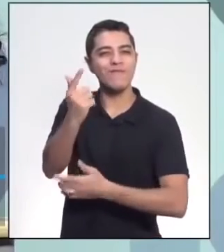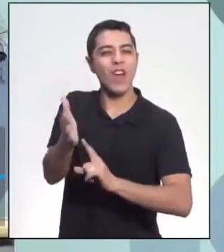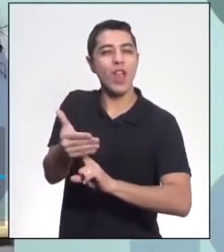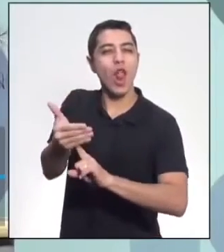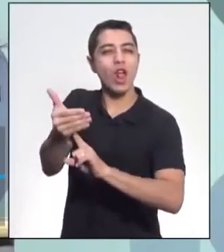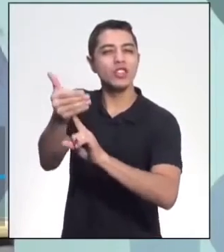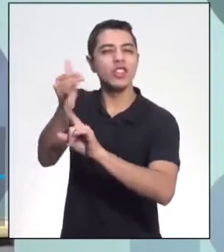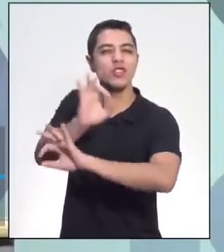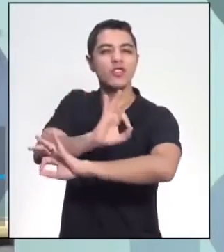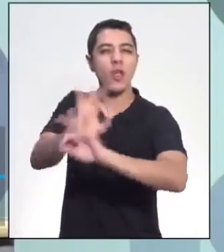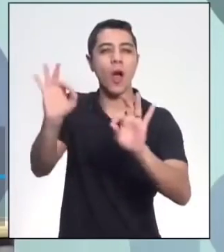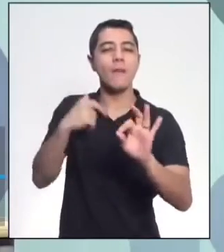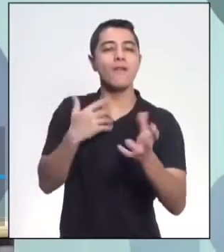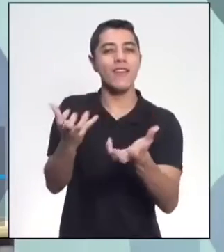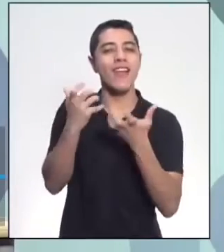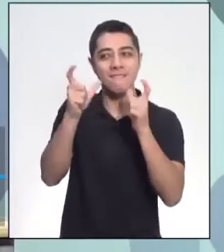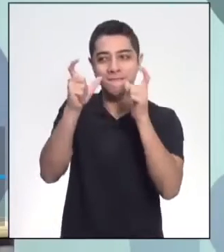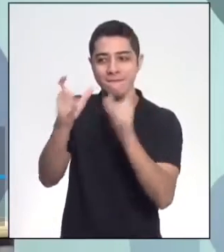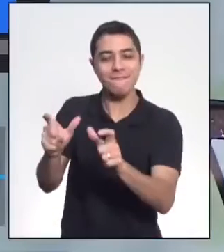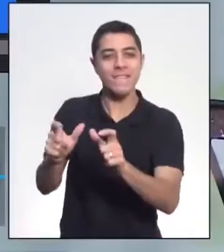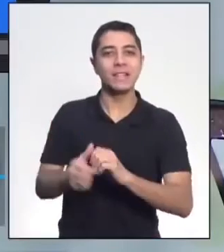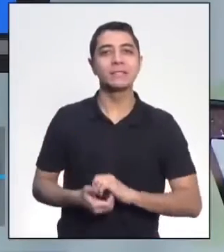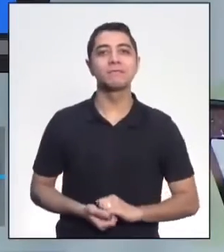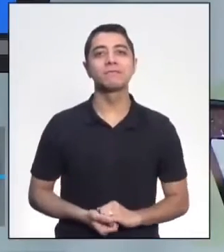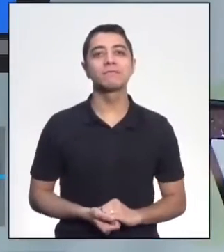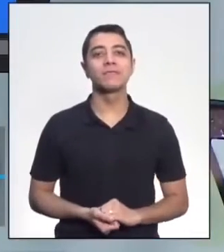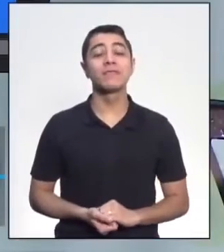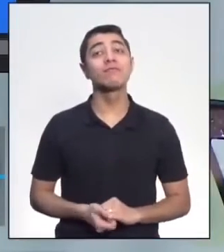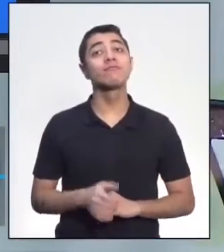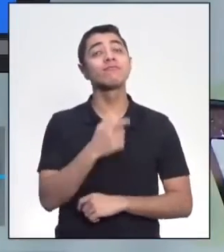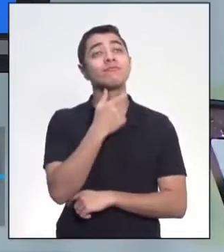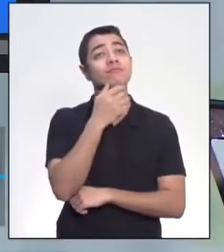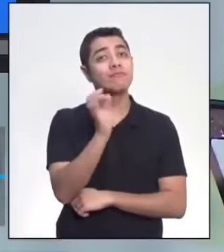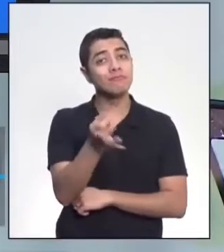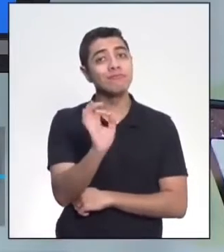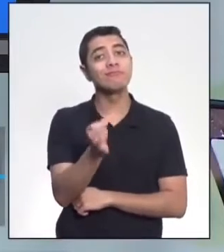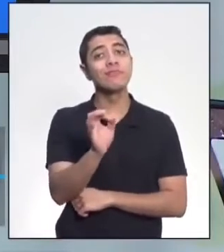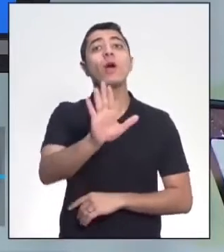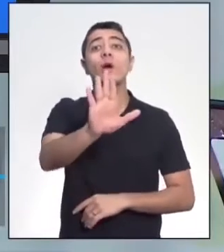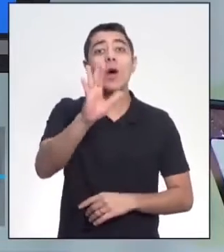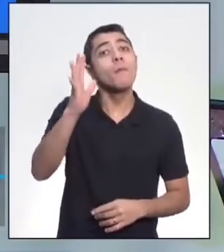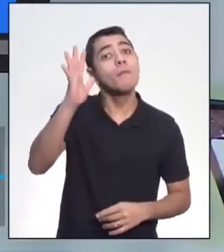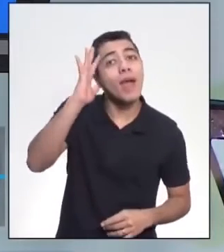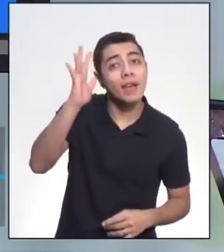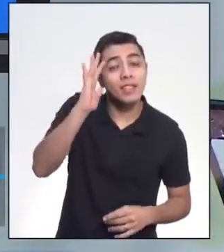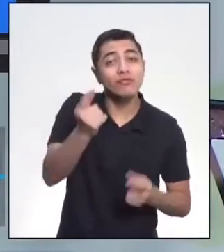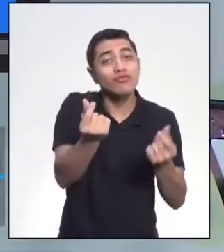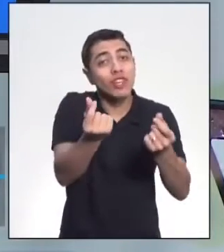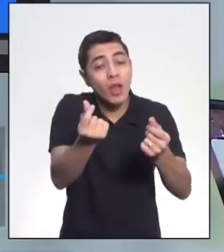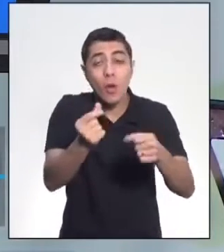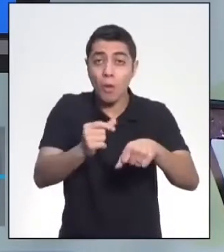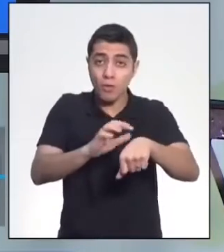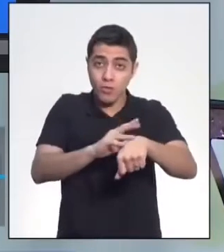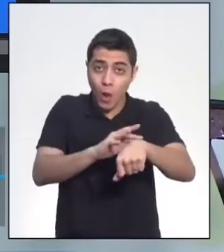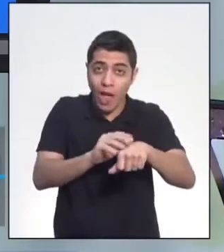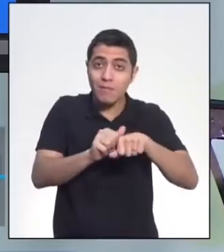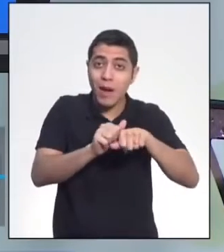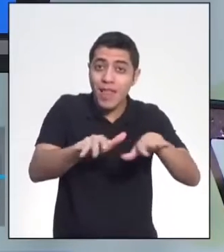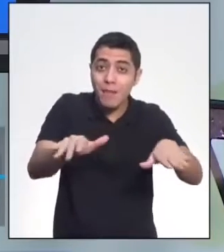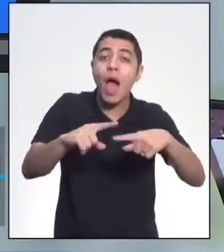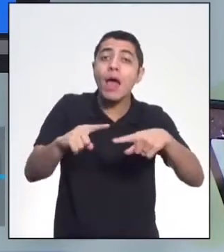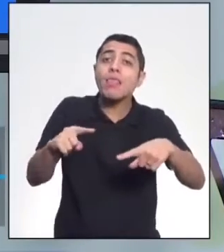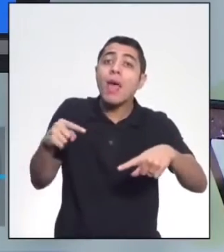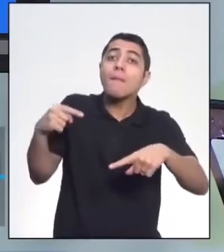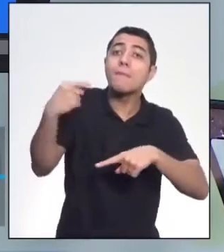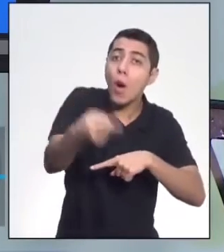tecnológico top, assim, eu queria. É verdade, né? Pensando que esse dinheiro será gasto depois da pandemia, né? Então a gente pode pensar, pode sonhar. Ah, eu quero viajar, mas não pode viajar agora.